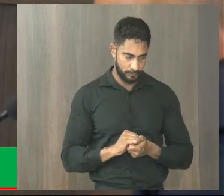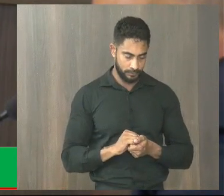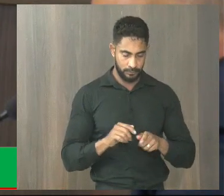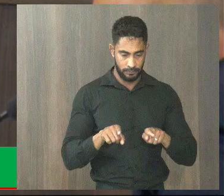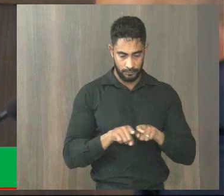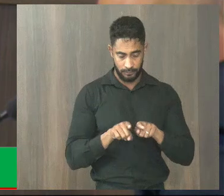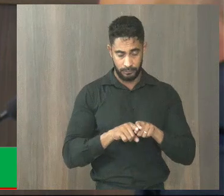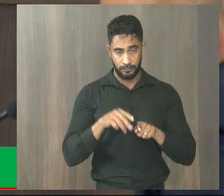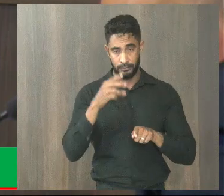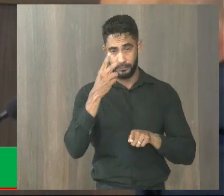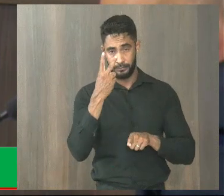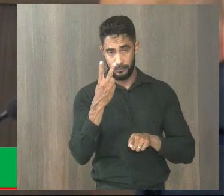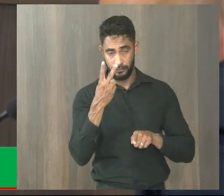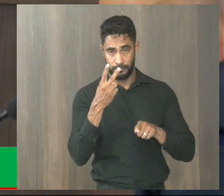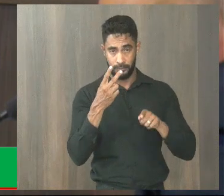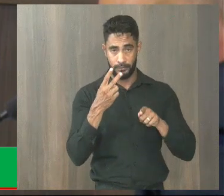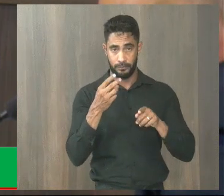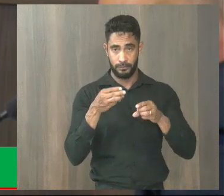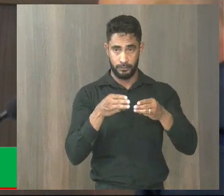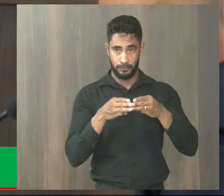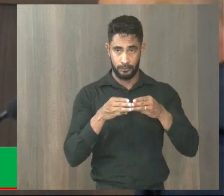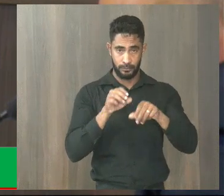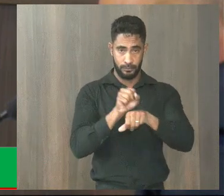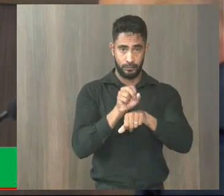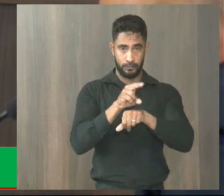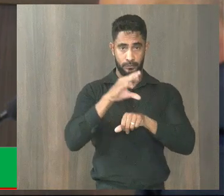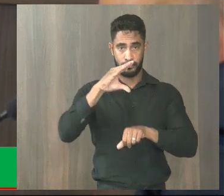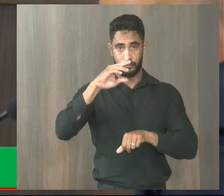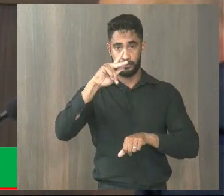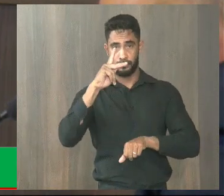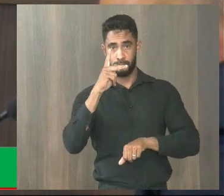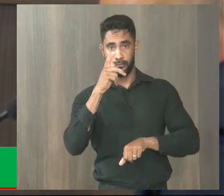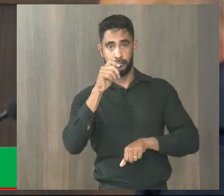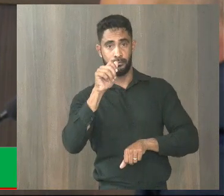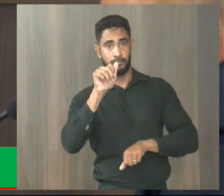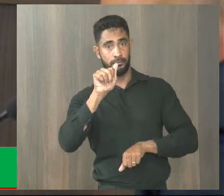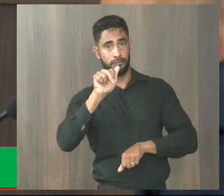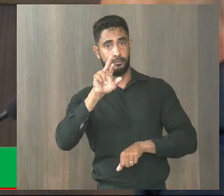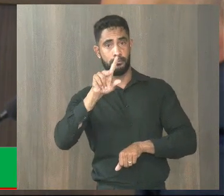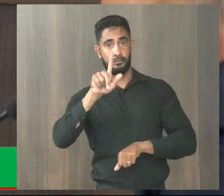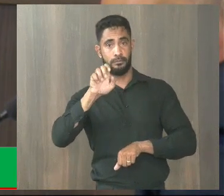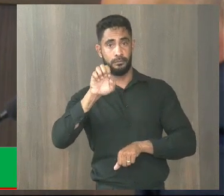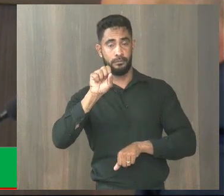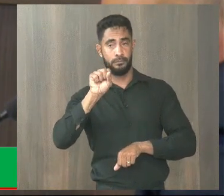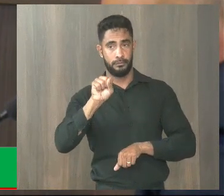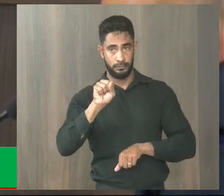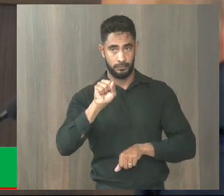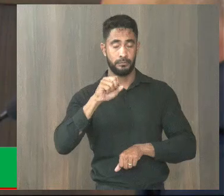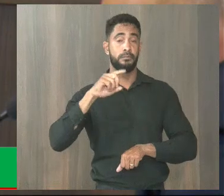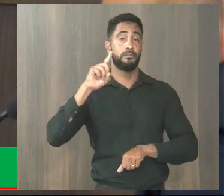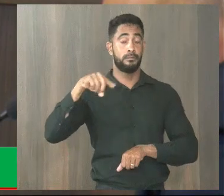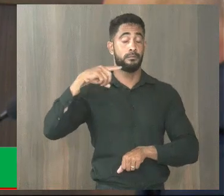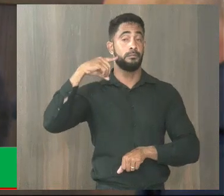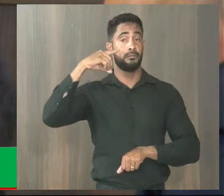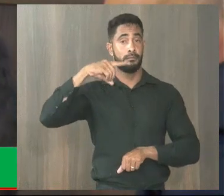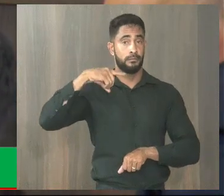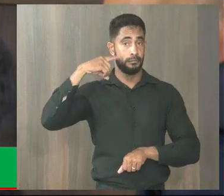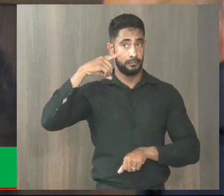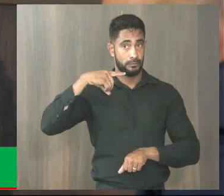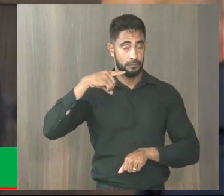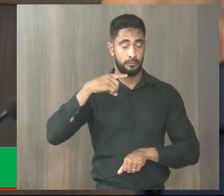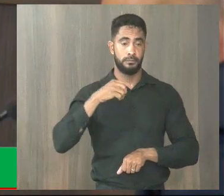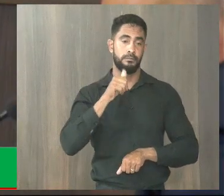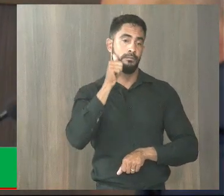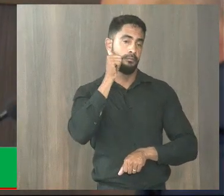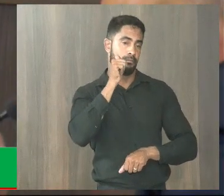duas moções para um casal também, o doutor Charles e a doutora Fabrícia. O doutor Charles é um advogado e a sua